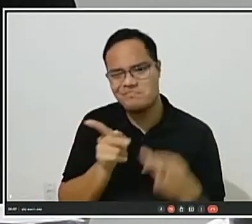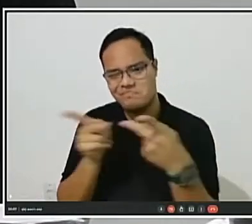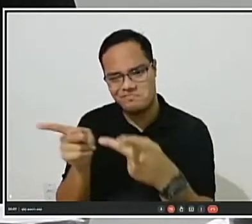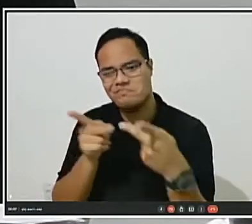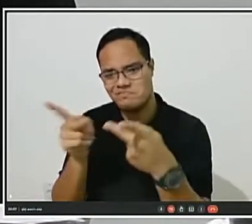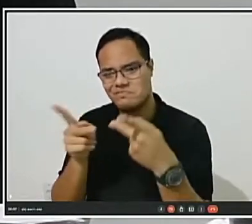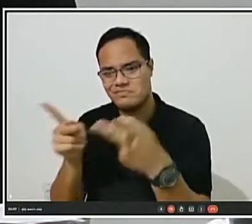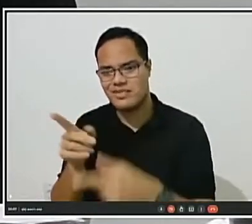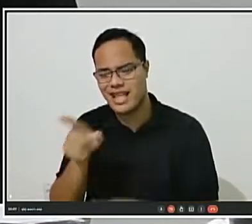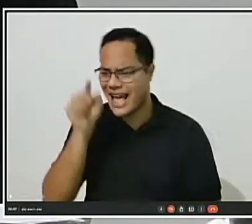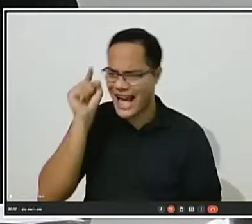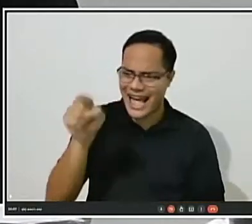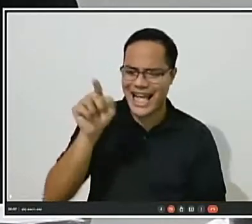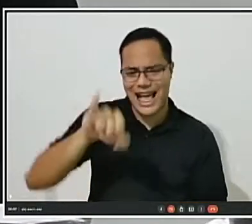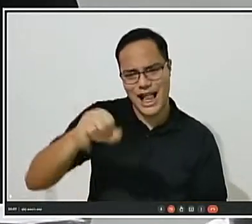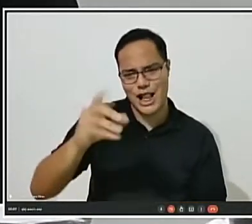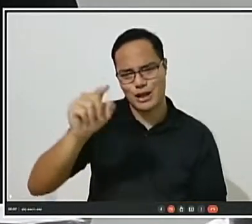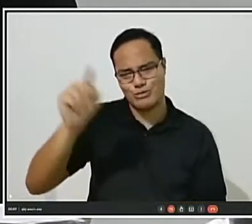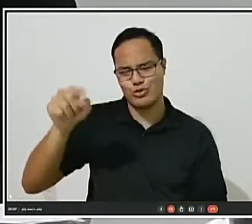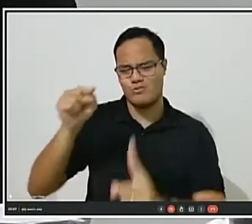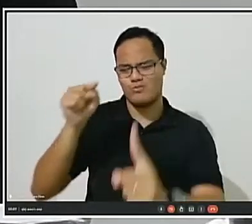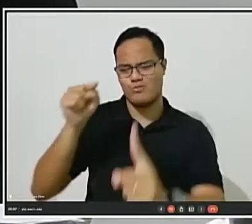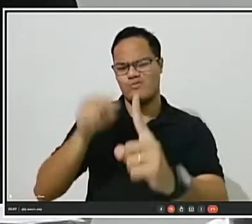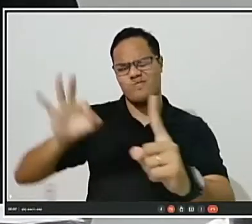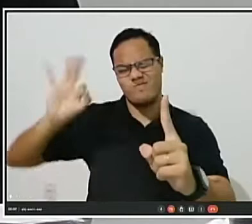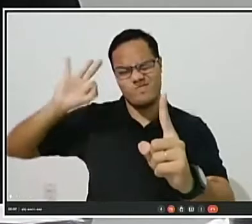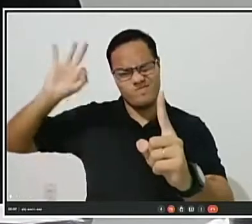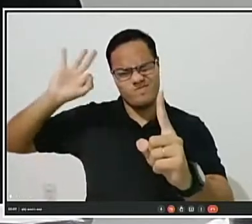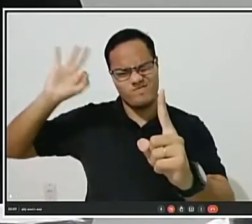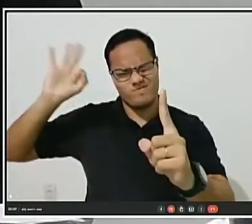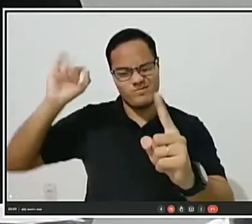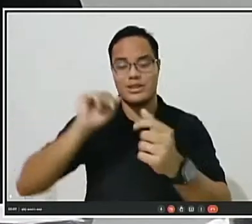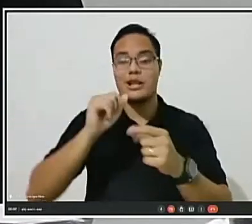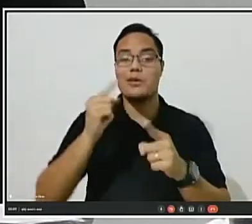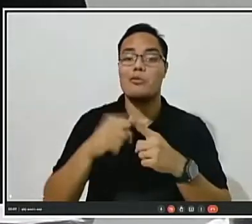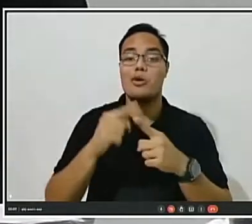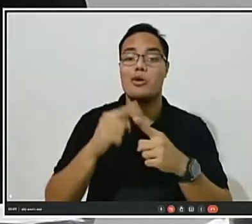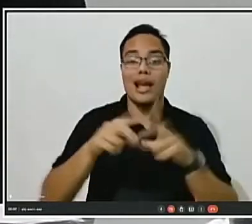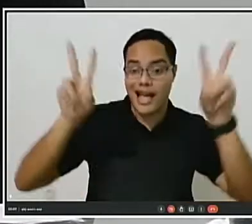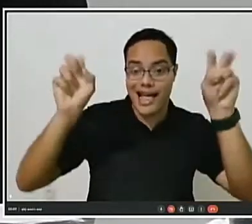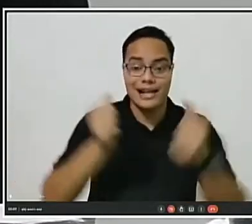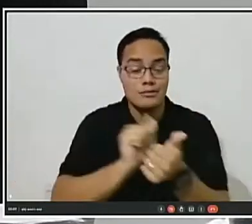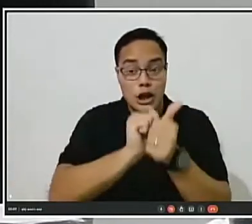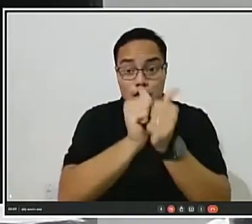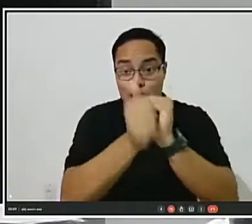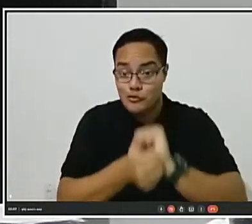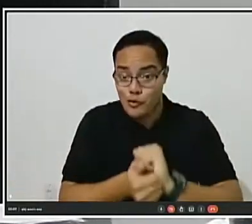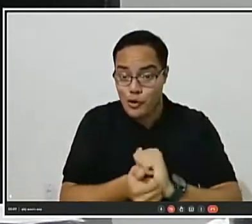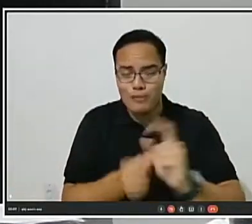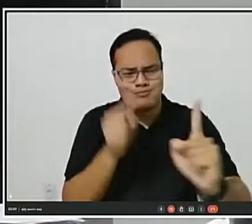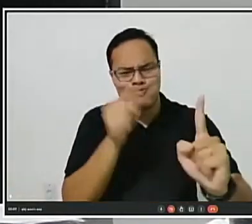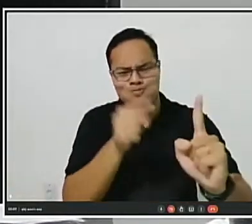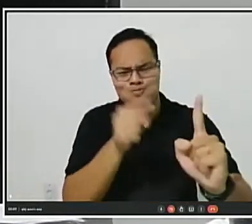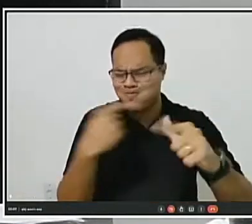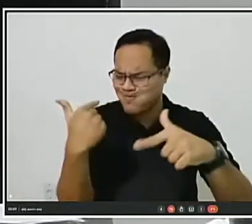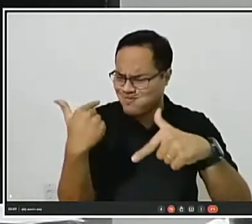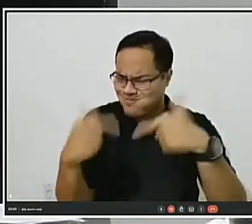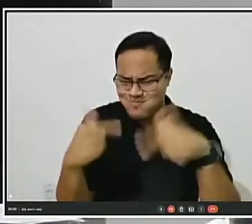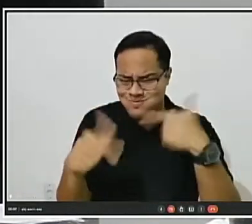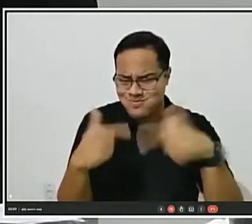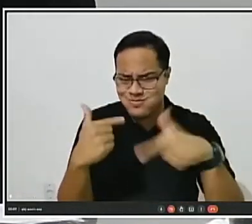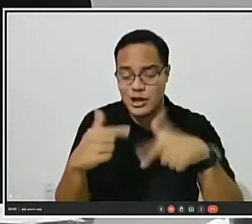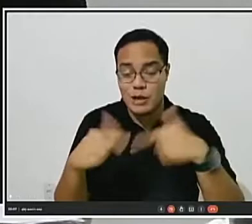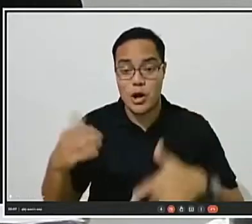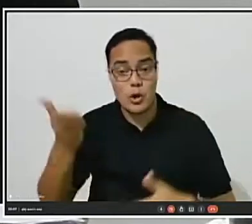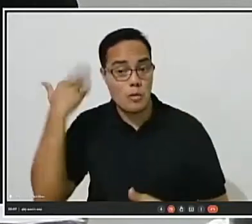como quando se falava em esporte. O João trabalhou enquanto eu era secretário de esportes na